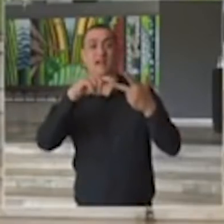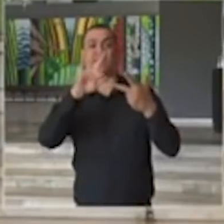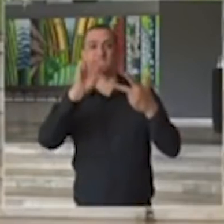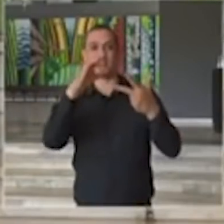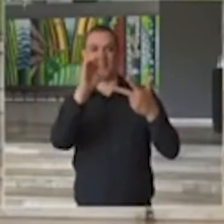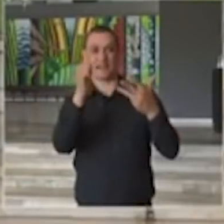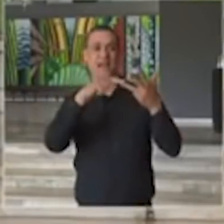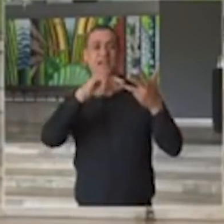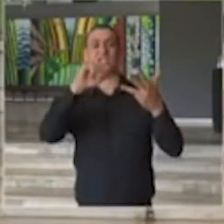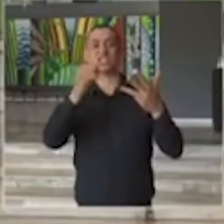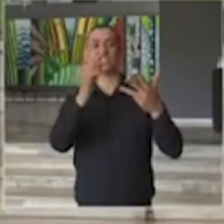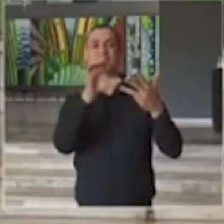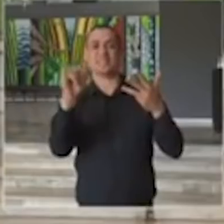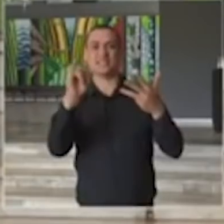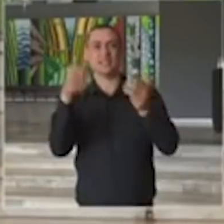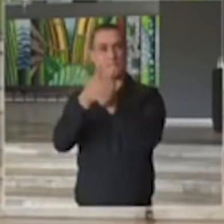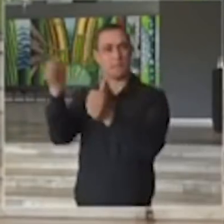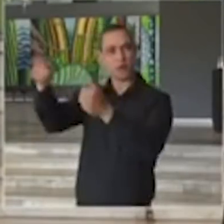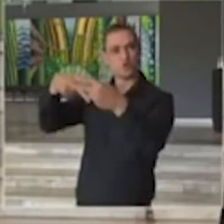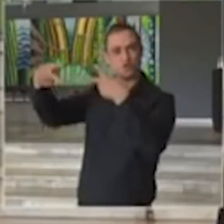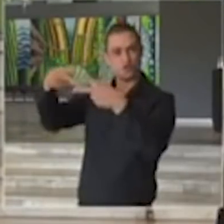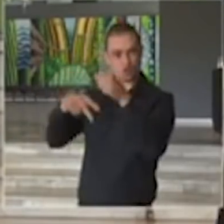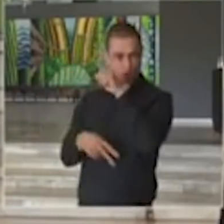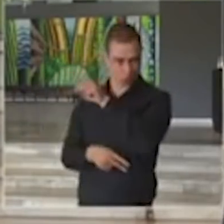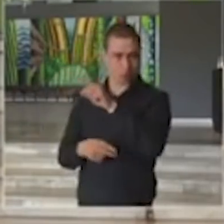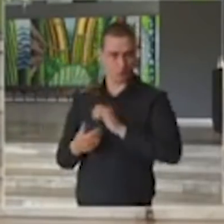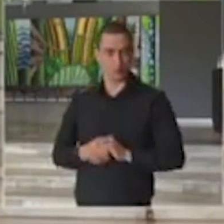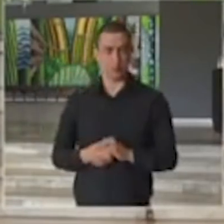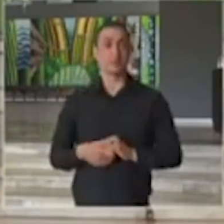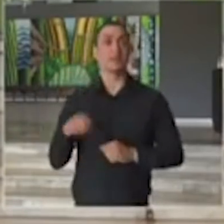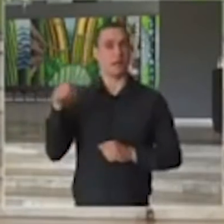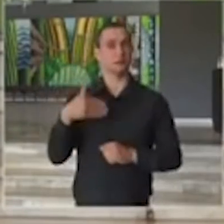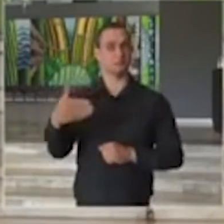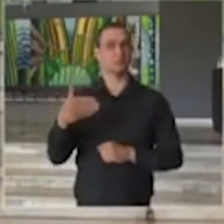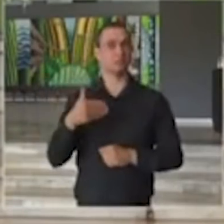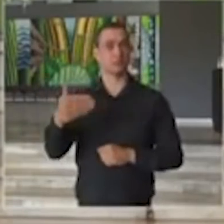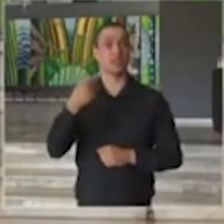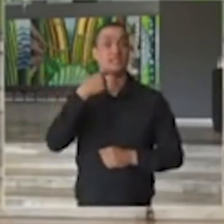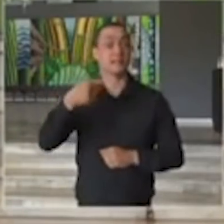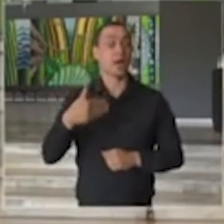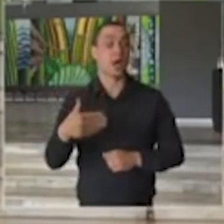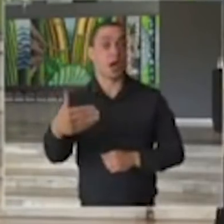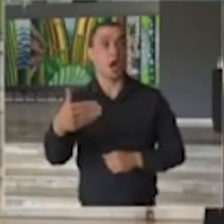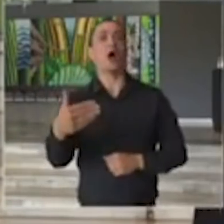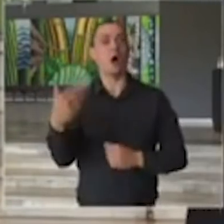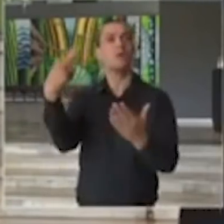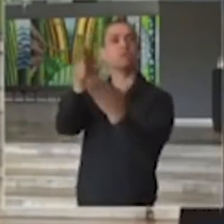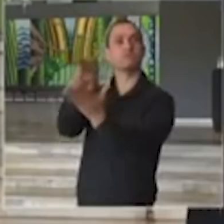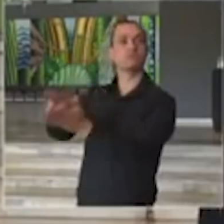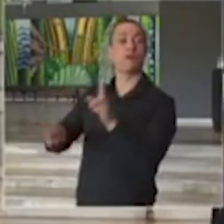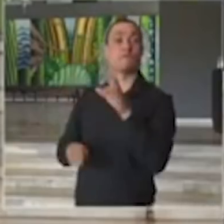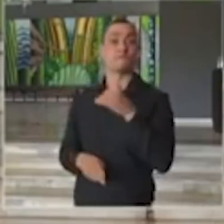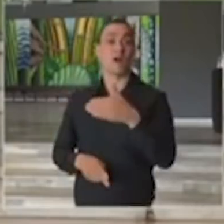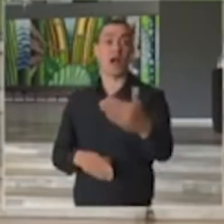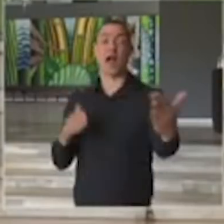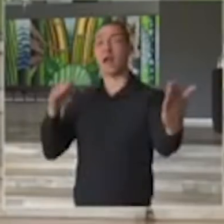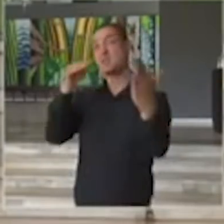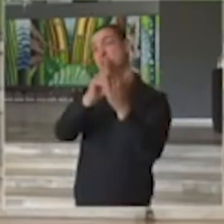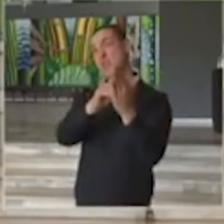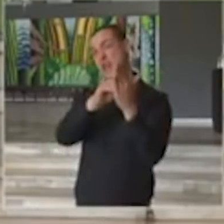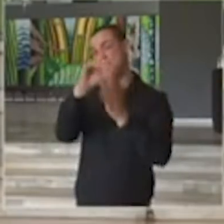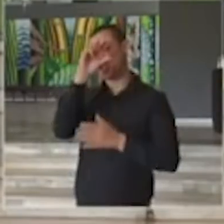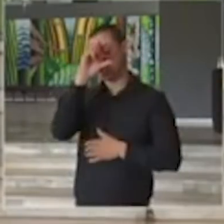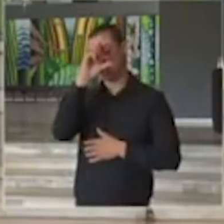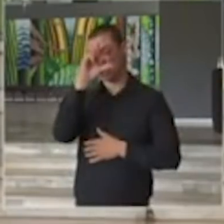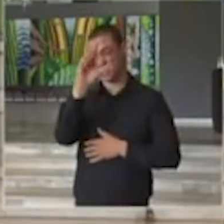e já se na região de são josé do rio preto já nesta próxima semana e até o